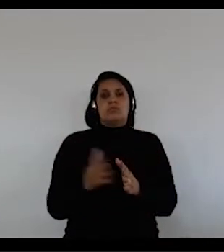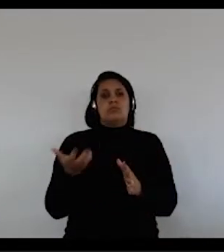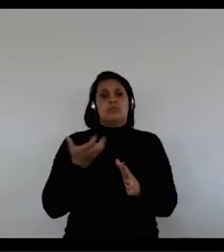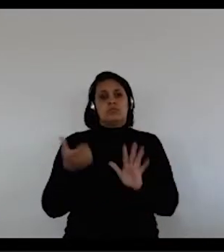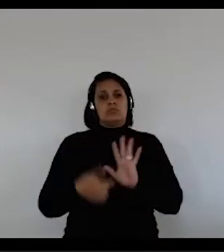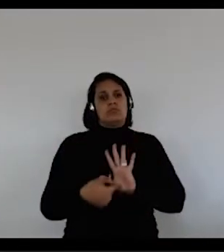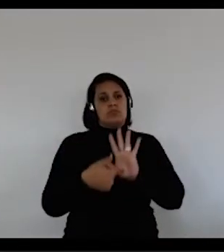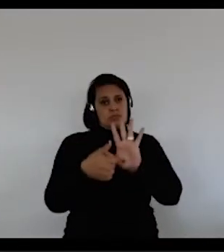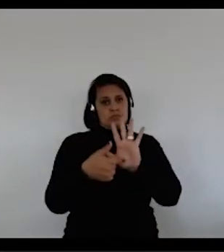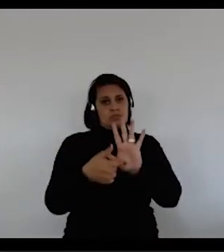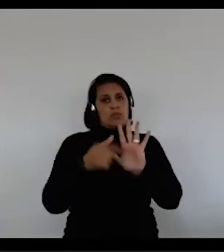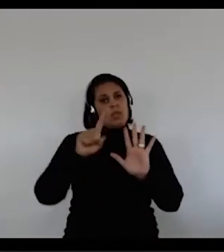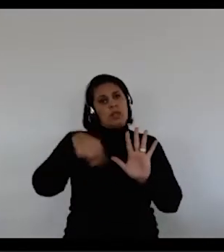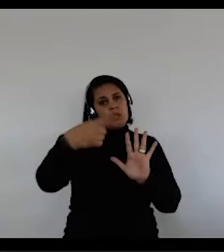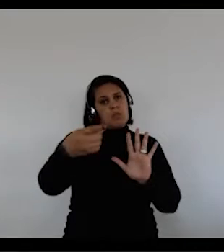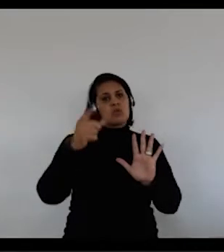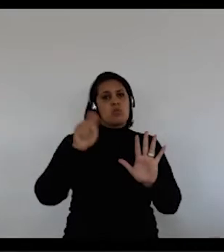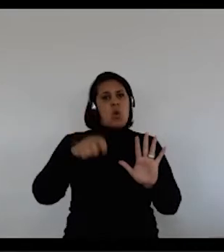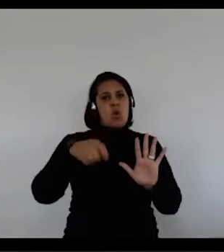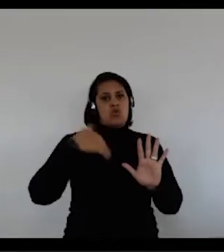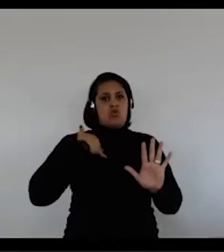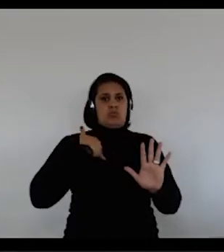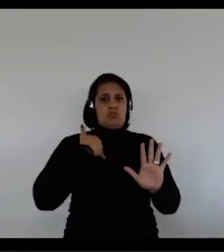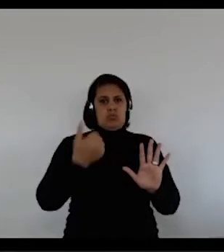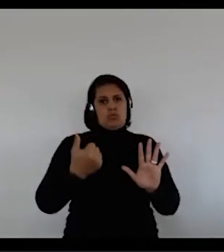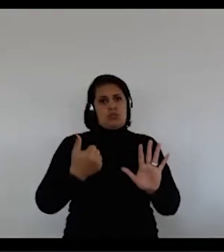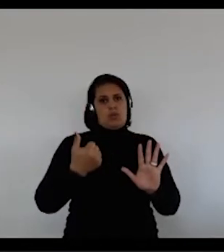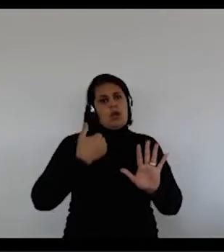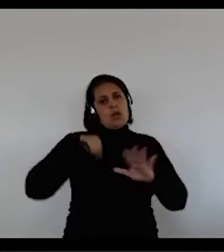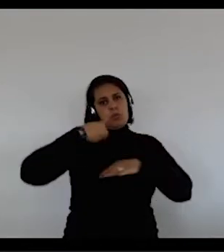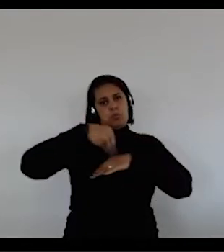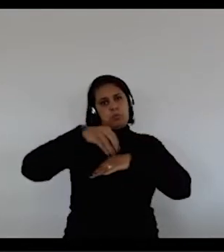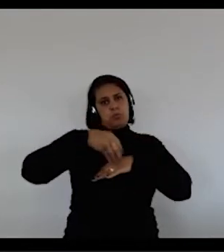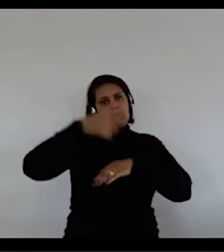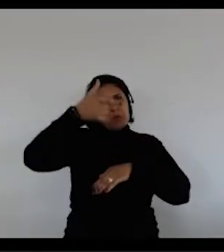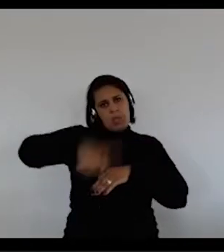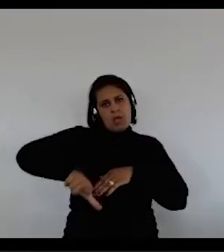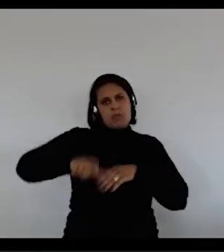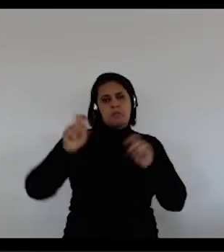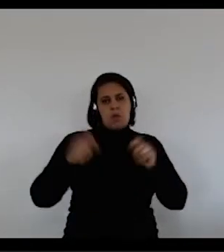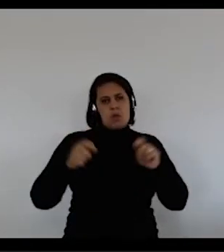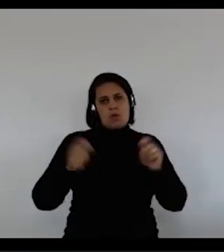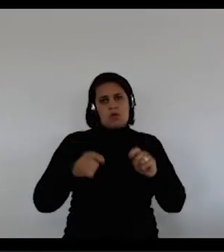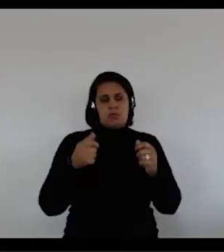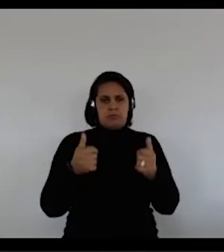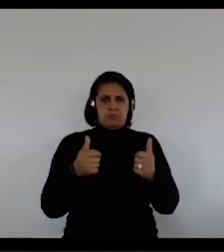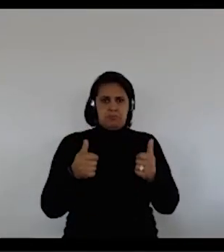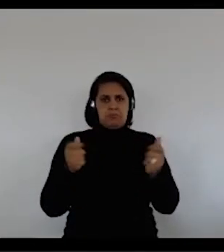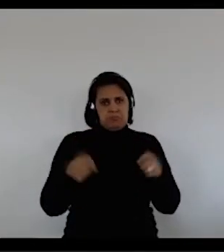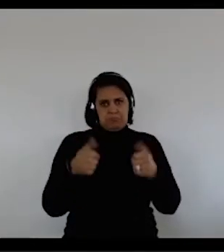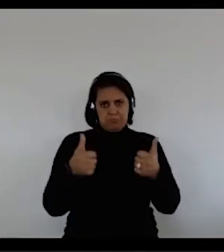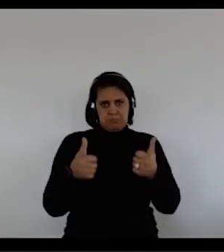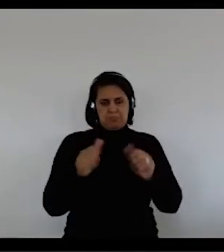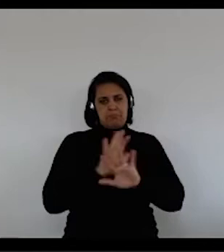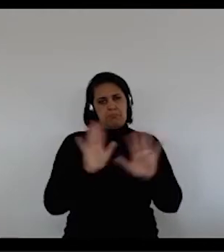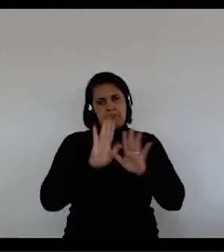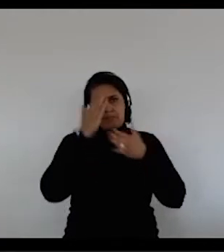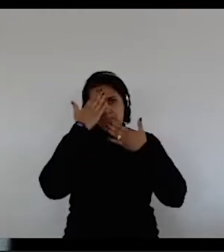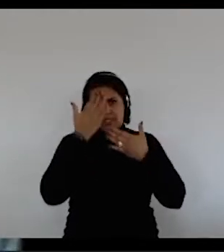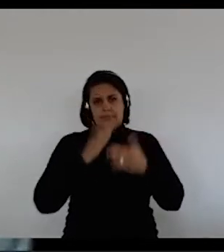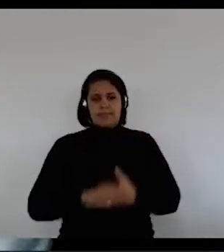Depois, se quiserem, podemos falar, aprofundar em alguma questão mais concreta. Muito